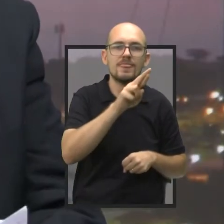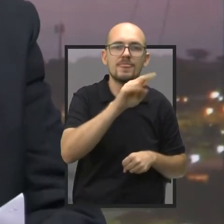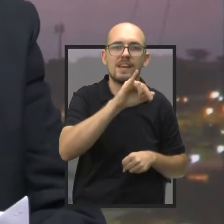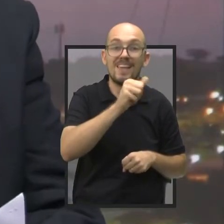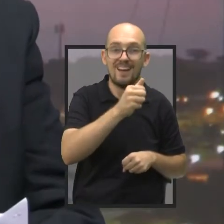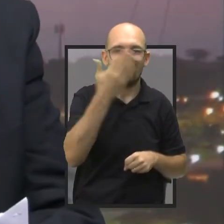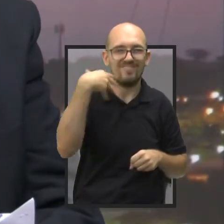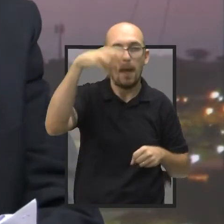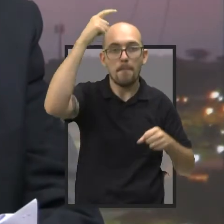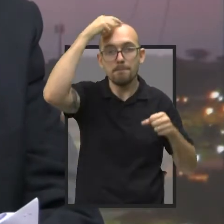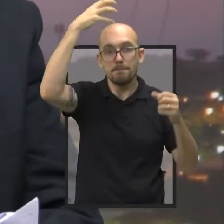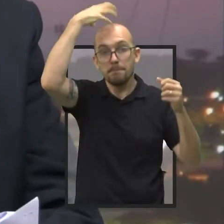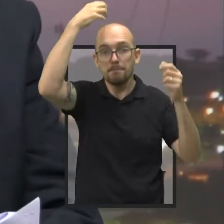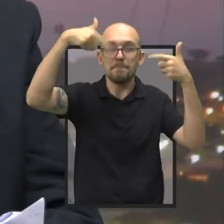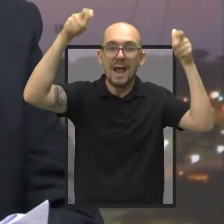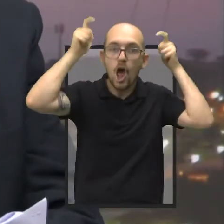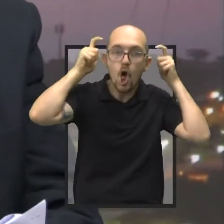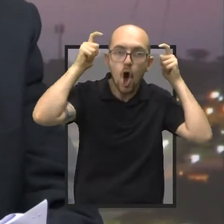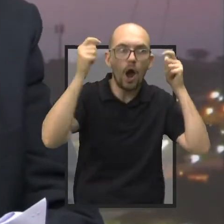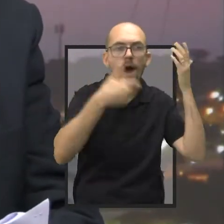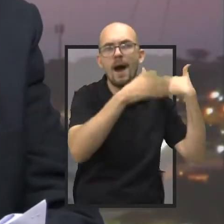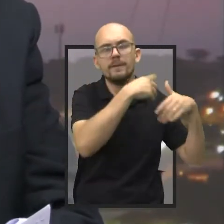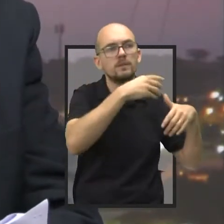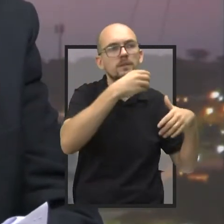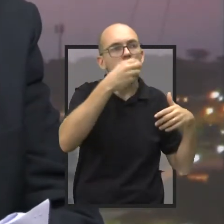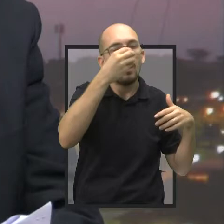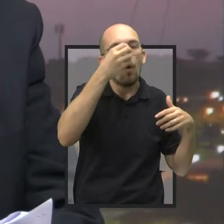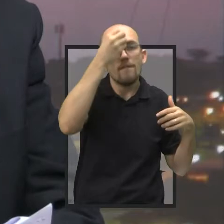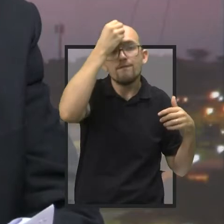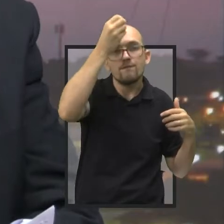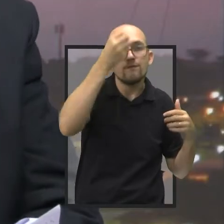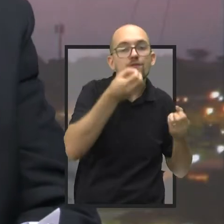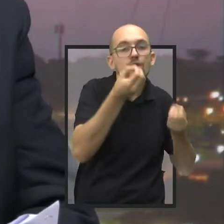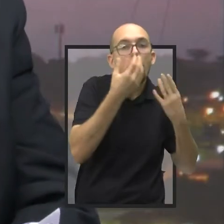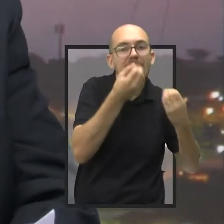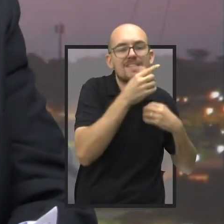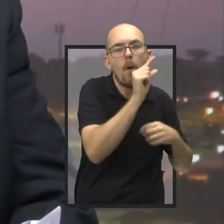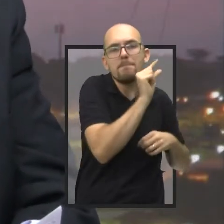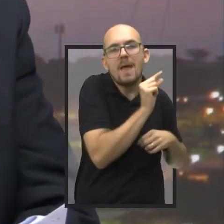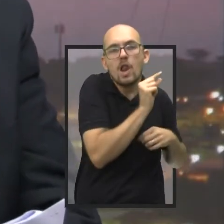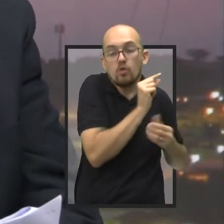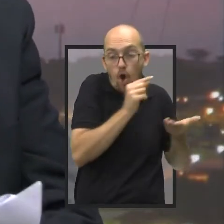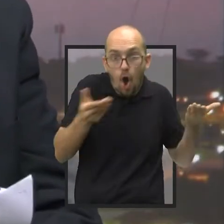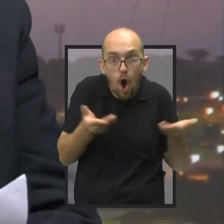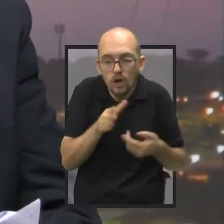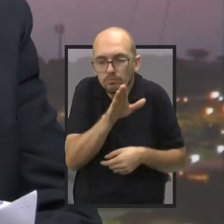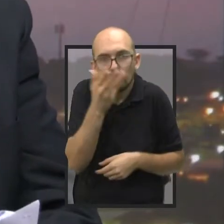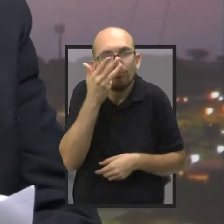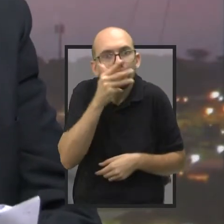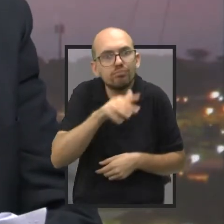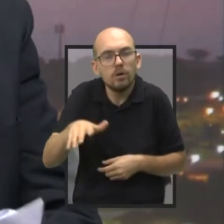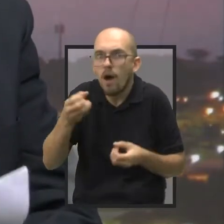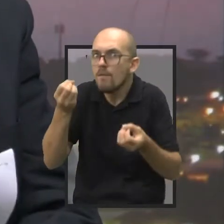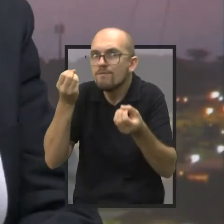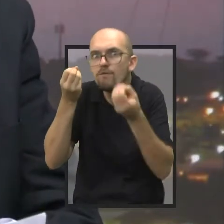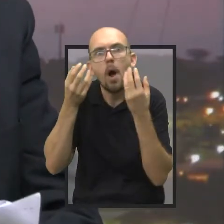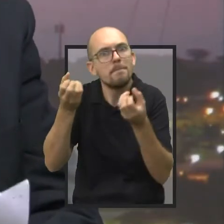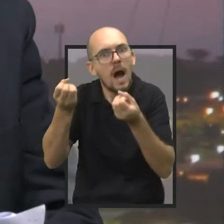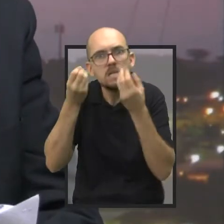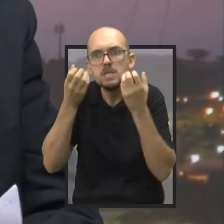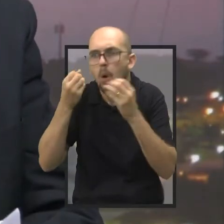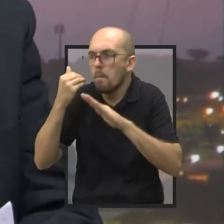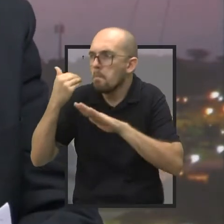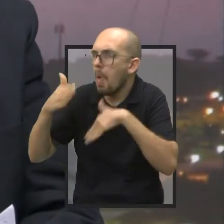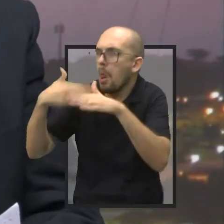Grande. Então uma criança hoje tem 1000 vezes mais informação que o imperador nesse